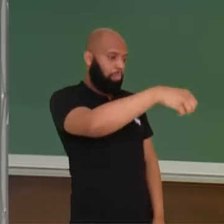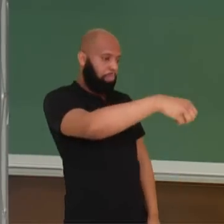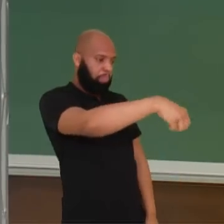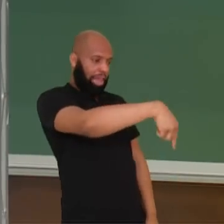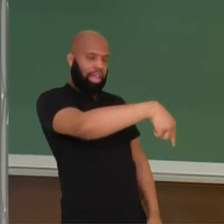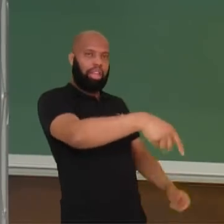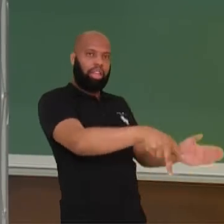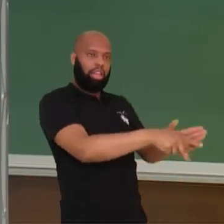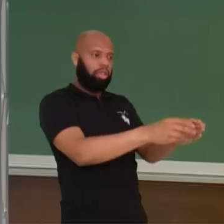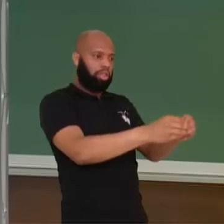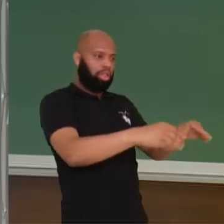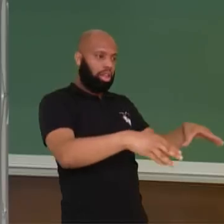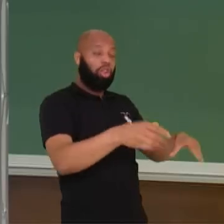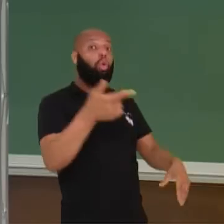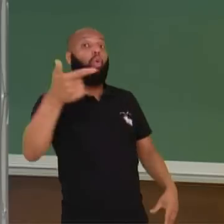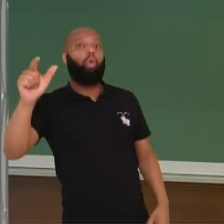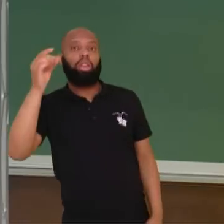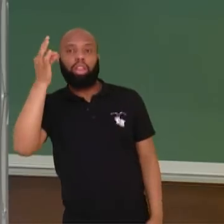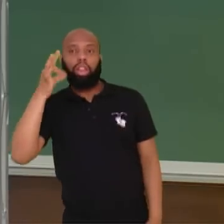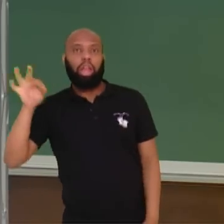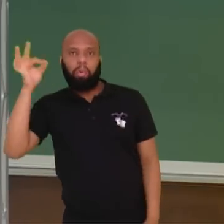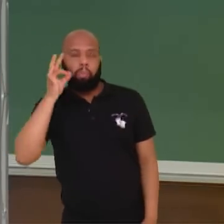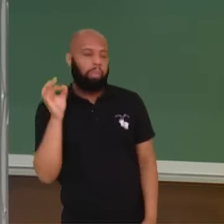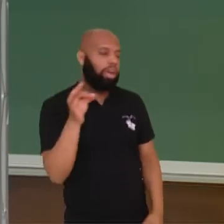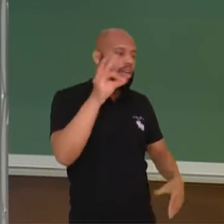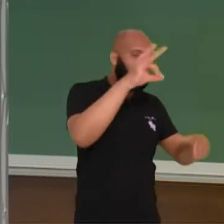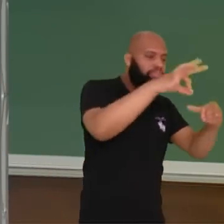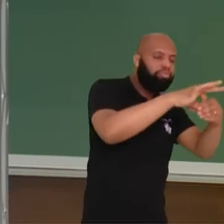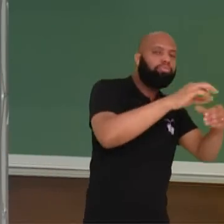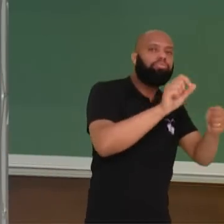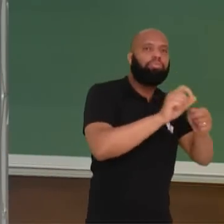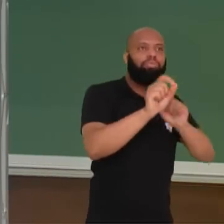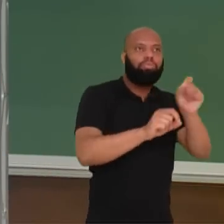ele cria uma outra abelhinha e o processo chama-se